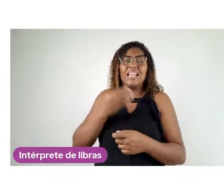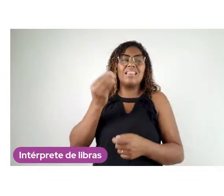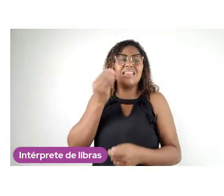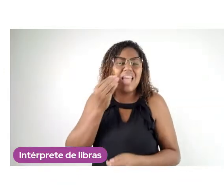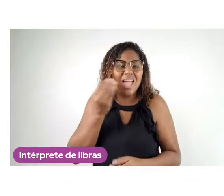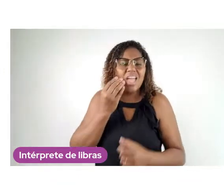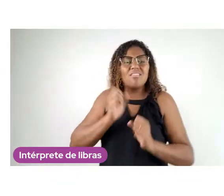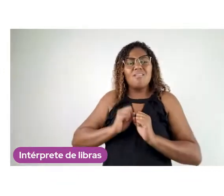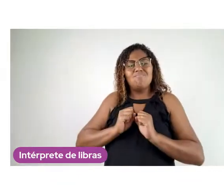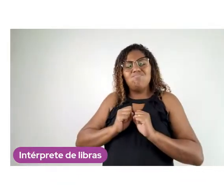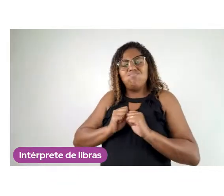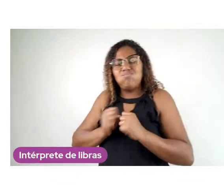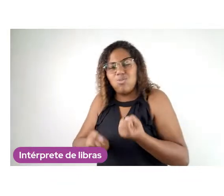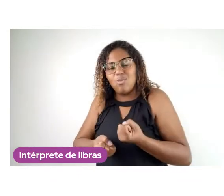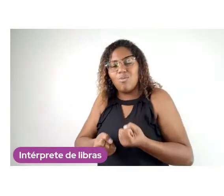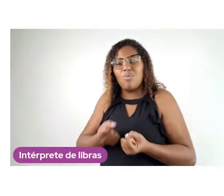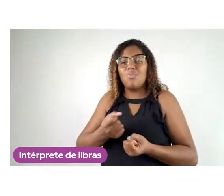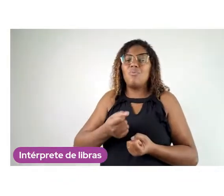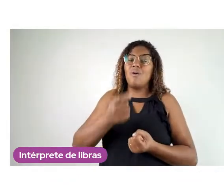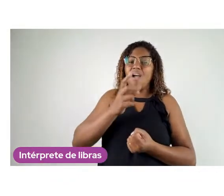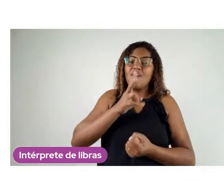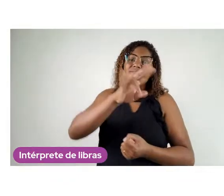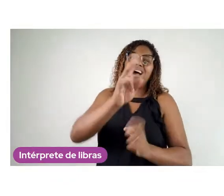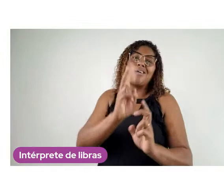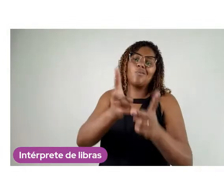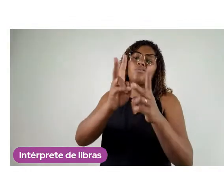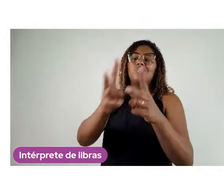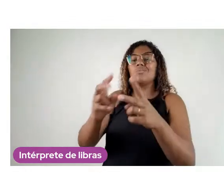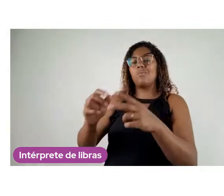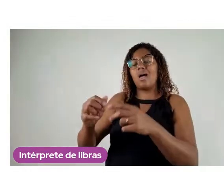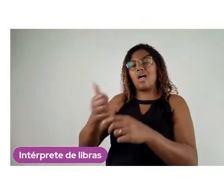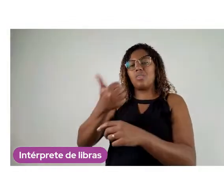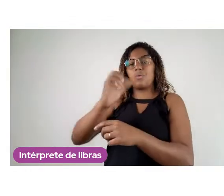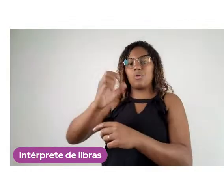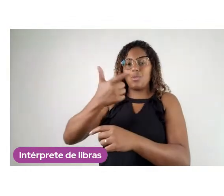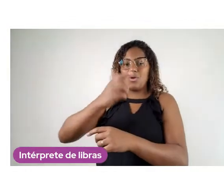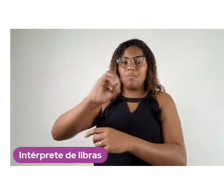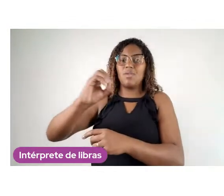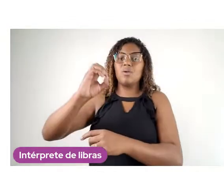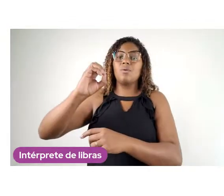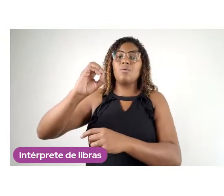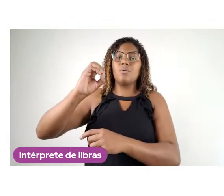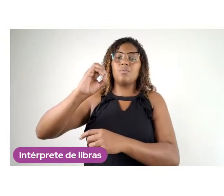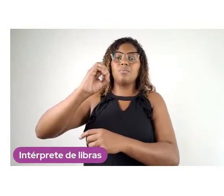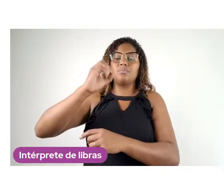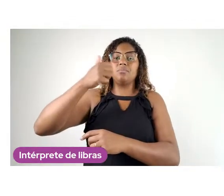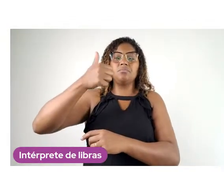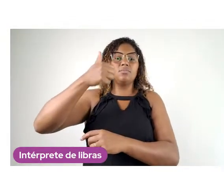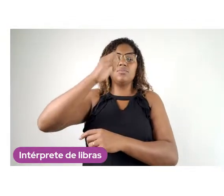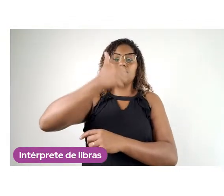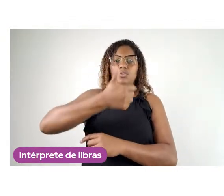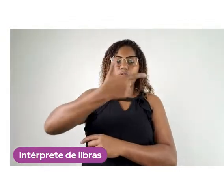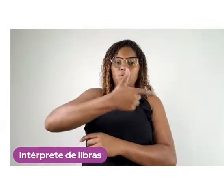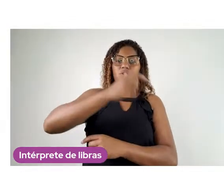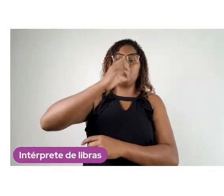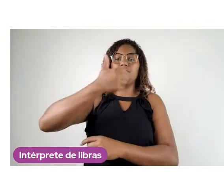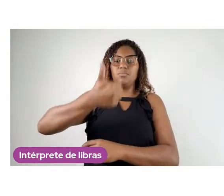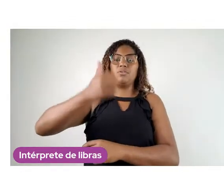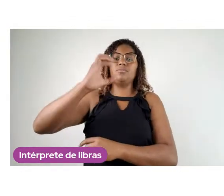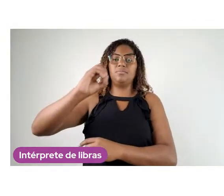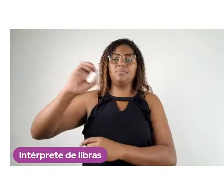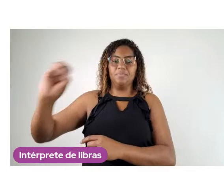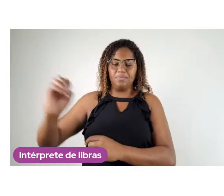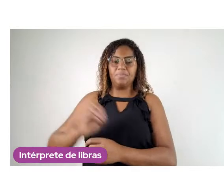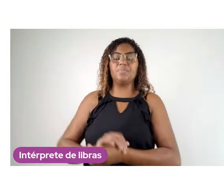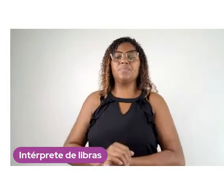eles vão continuar, eles vão persistir para além de 2100. Isso, os modelos todos apontam com